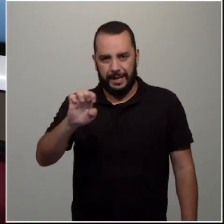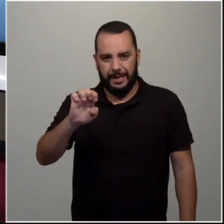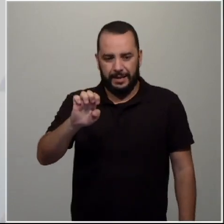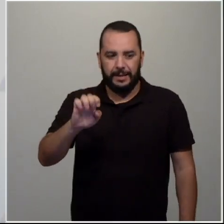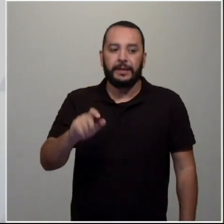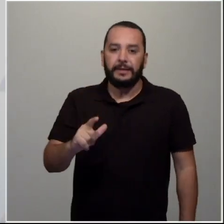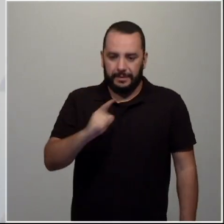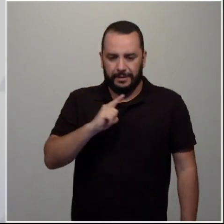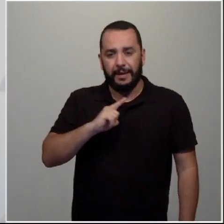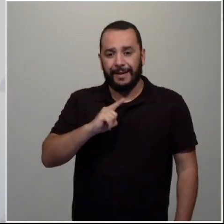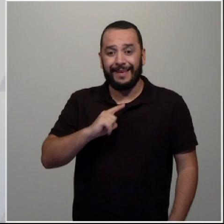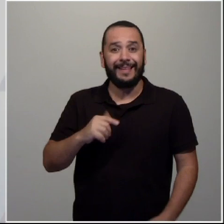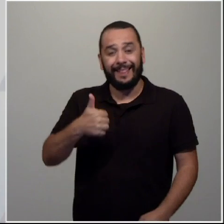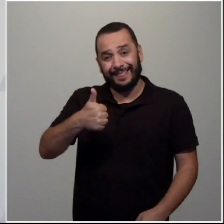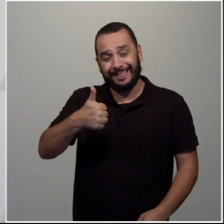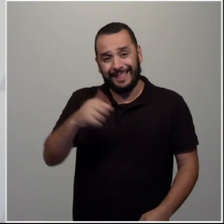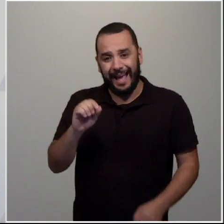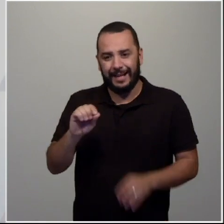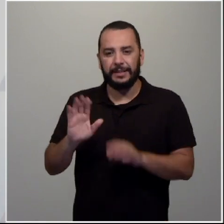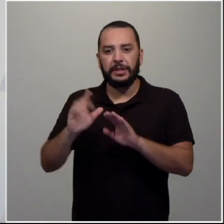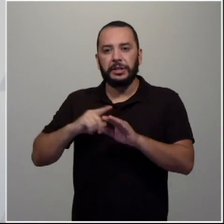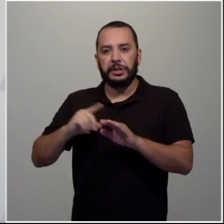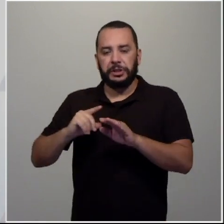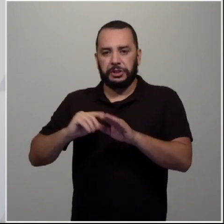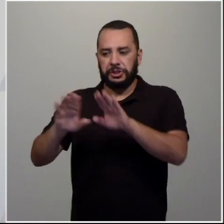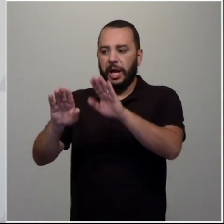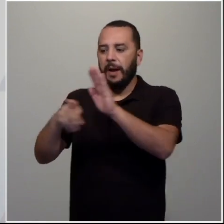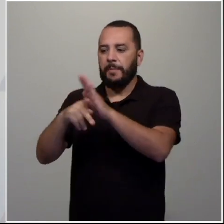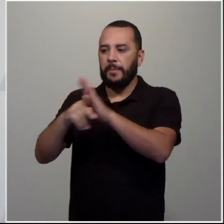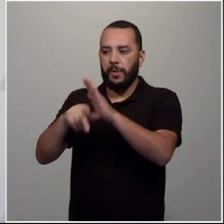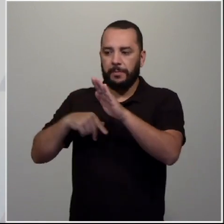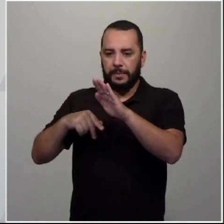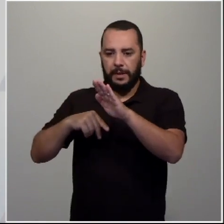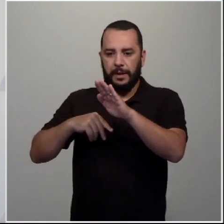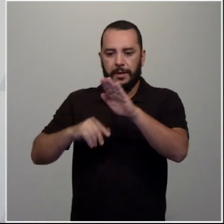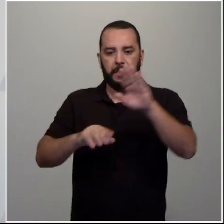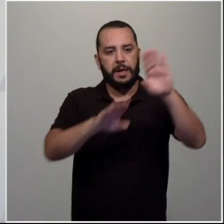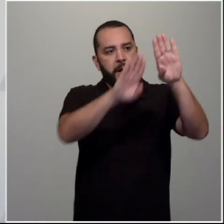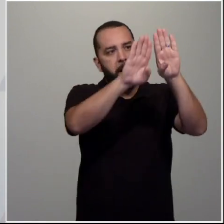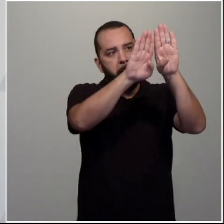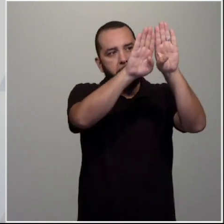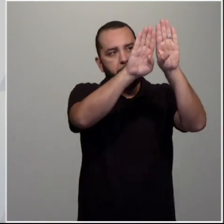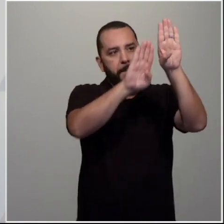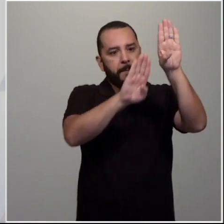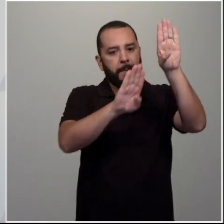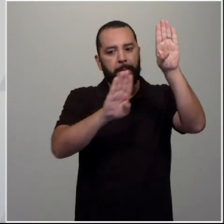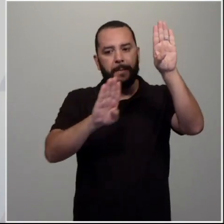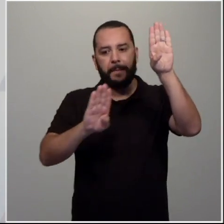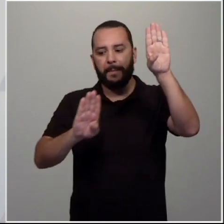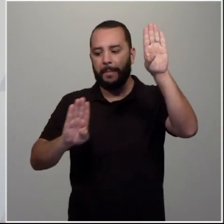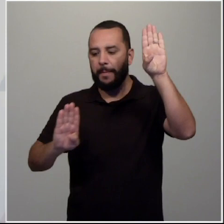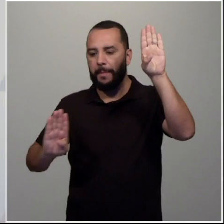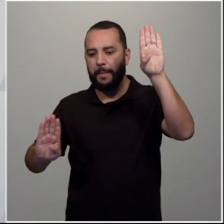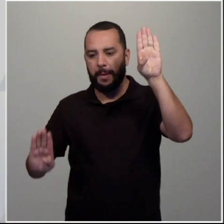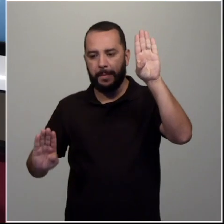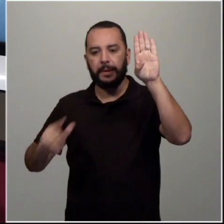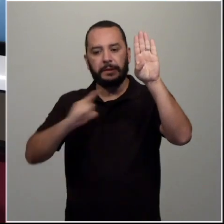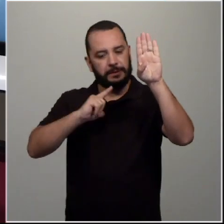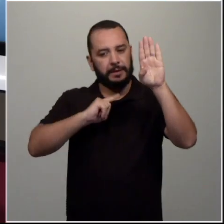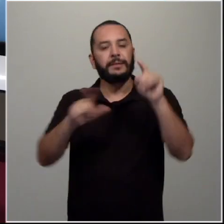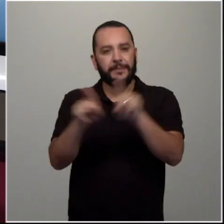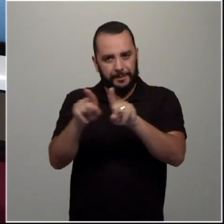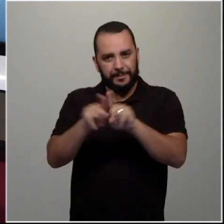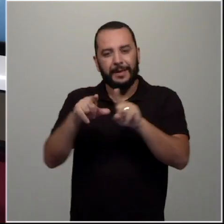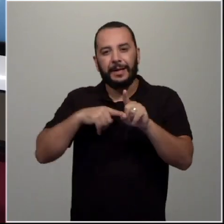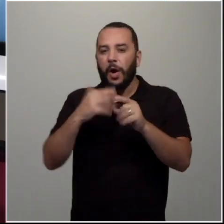que ele possui 10 barrinhas normal essas barreiras têm cores diferentes e elas também têm tamanhos diferentes esses